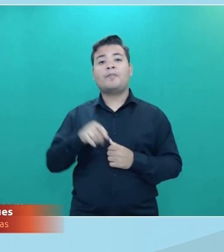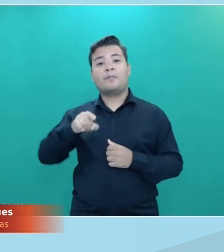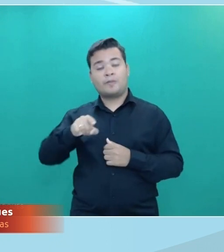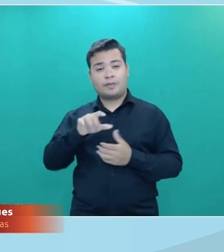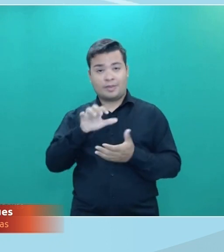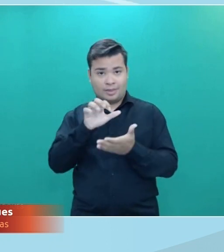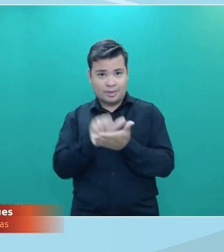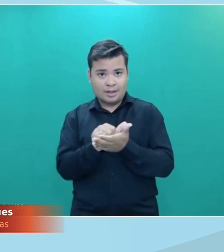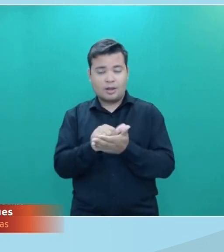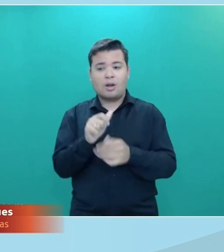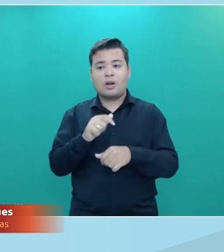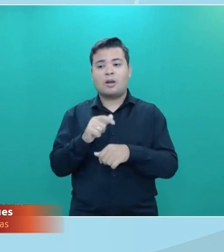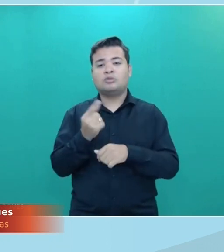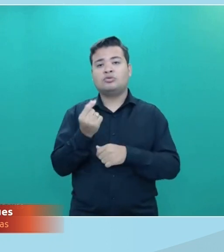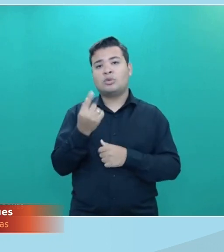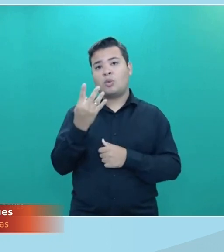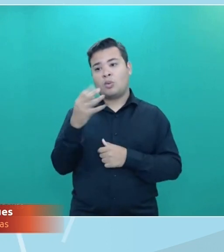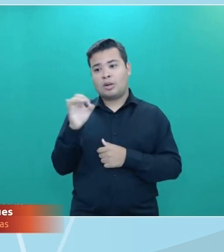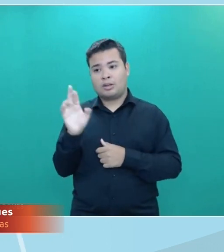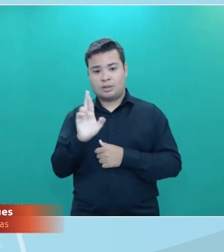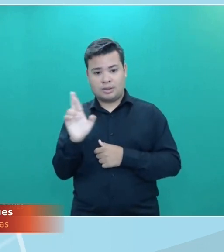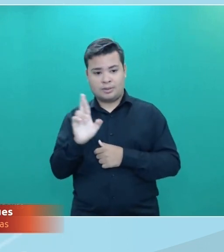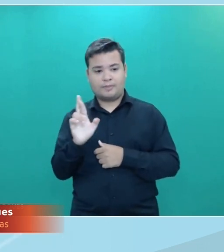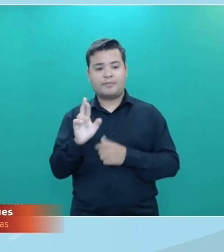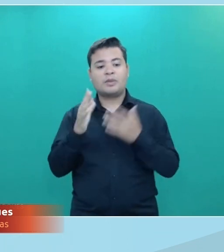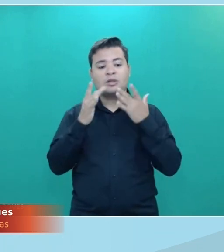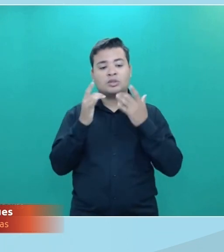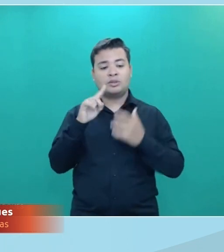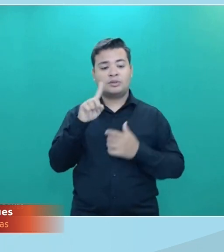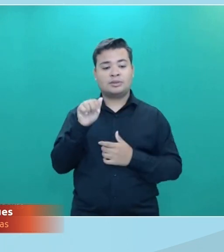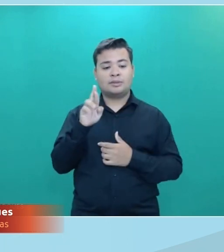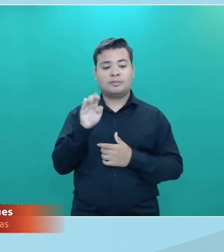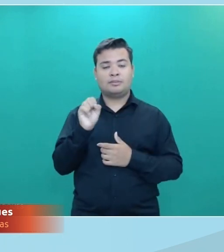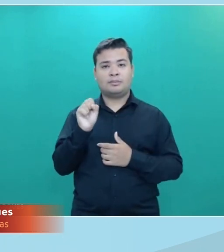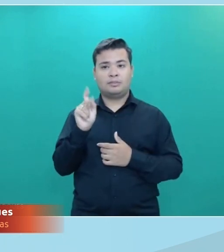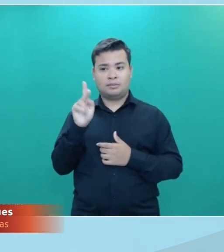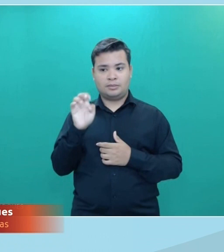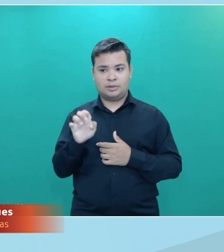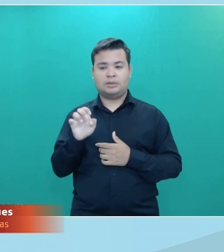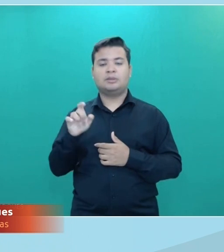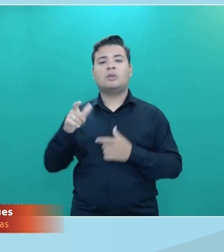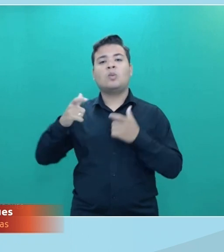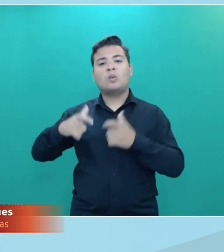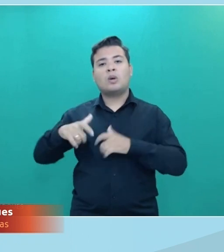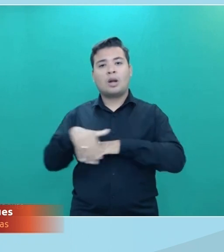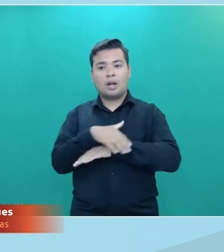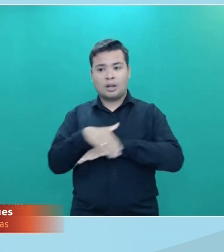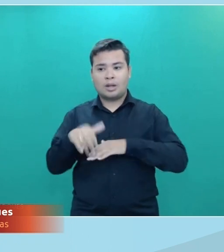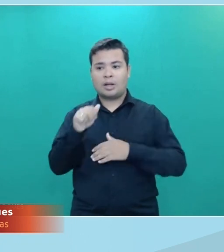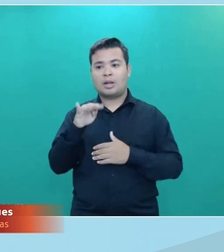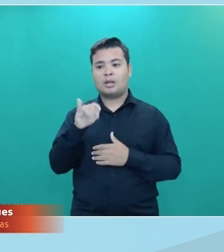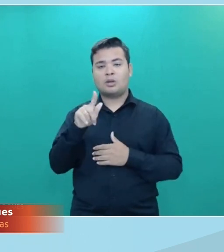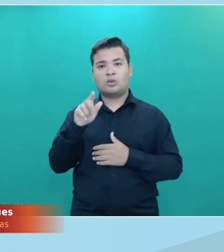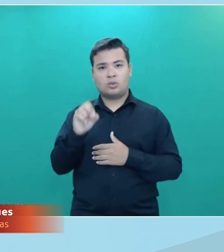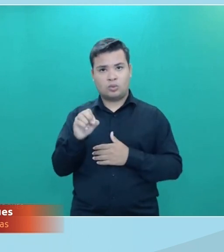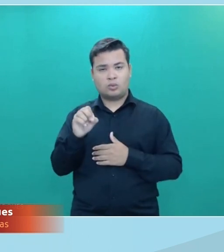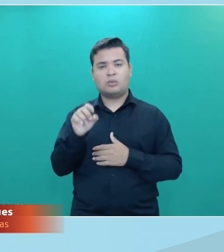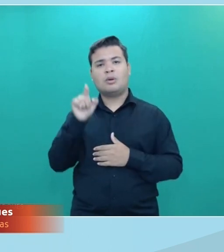de R$ 40 e o Teatro Zabriskie fica na Avenida Antônio Martins Borges, no setor Pedro